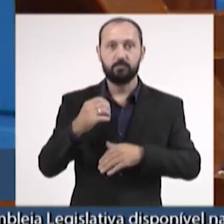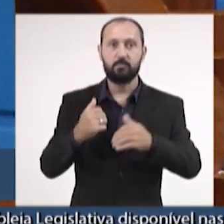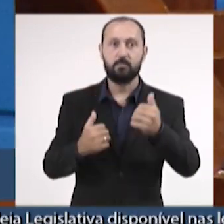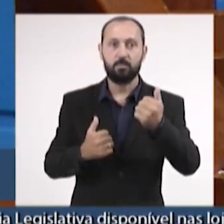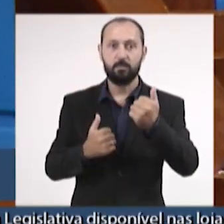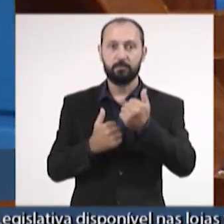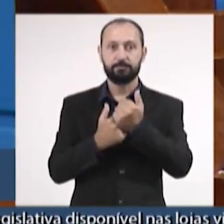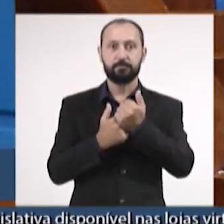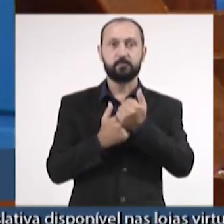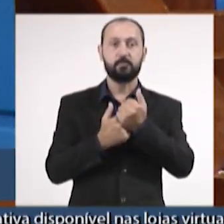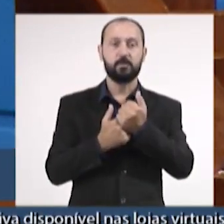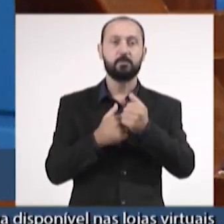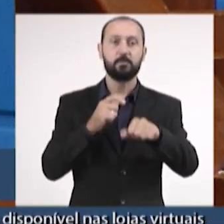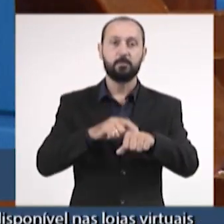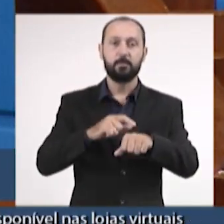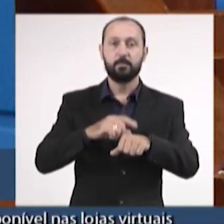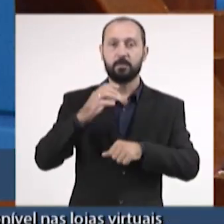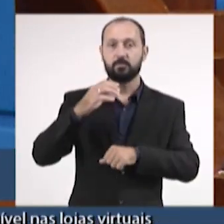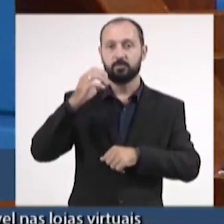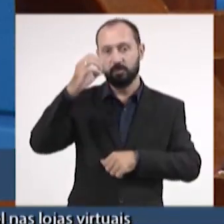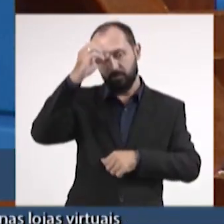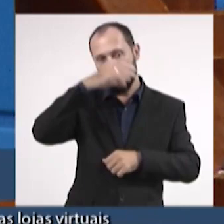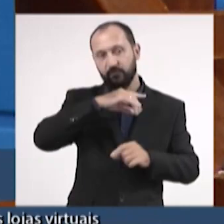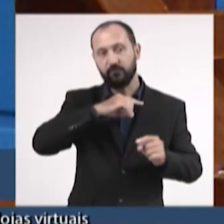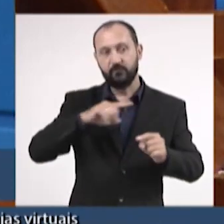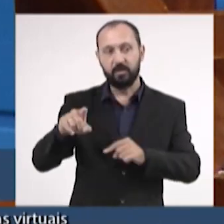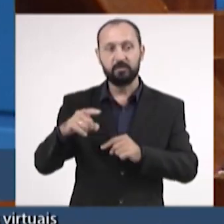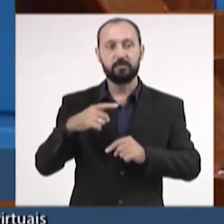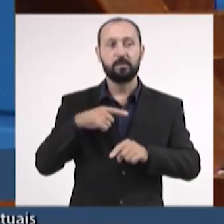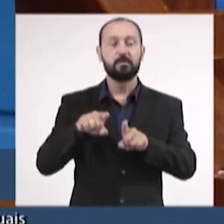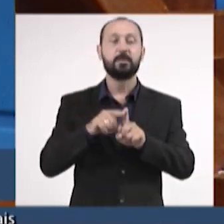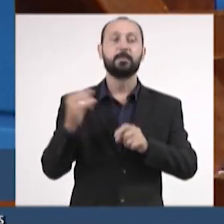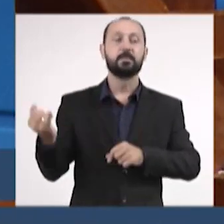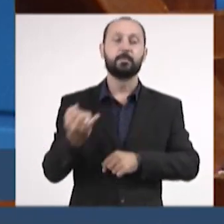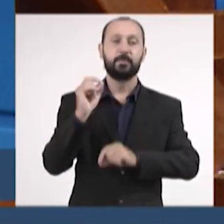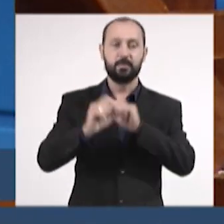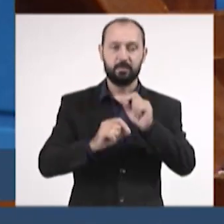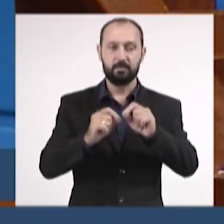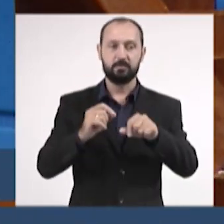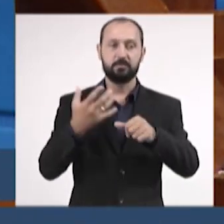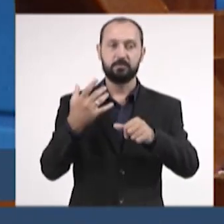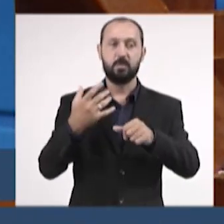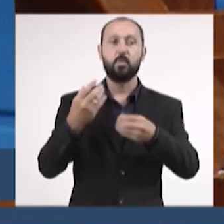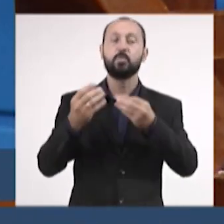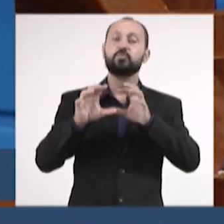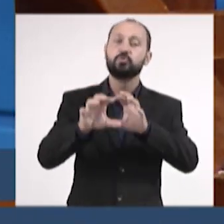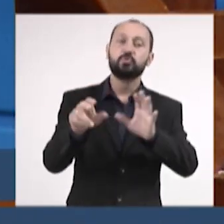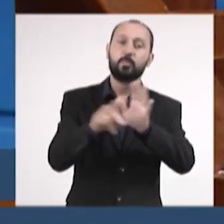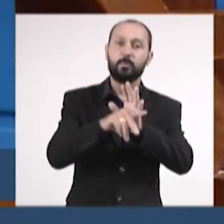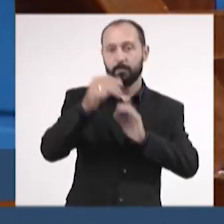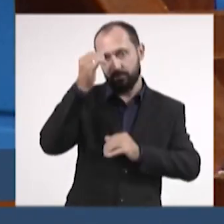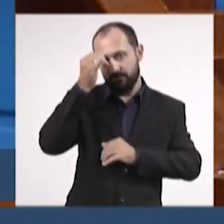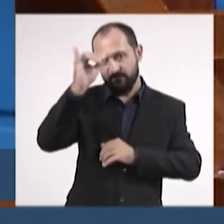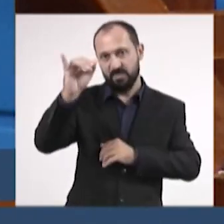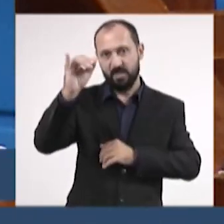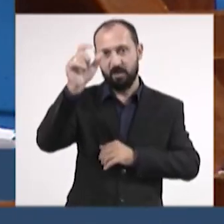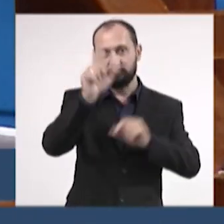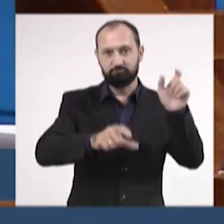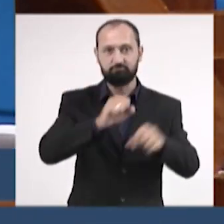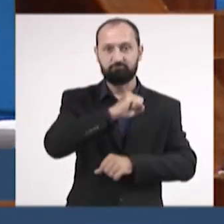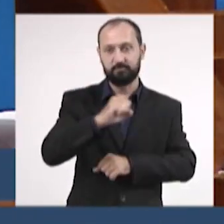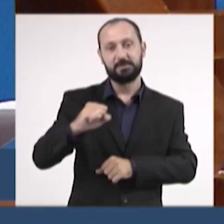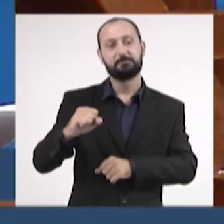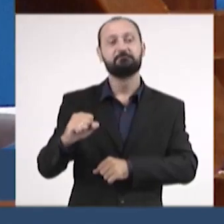apoio quando em situação de violência, e sobre a importância da rede como fator de prevenção ao feminicídio. E aqui eu